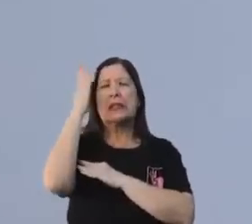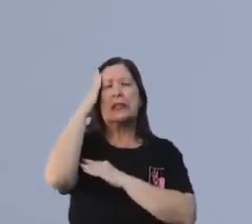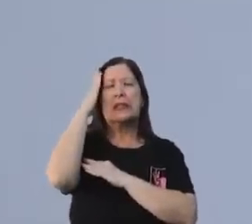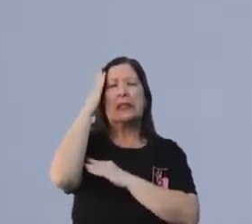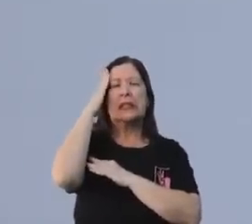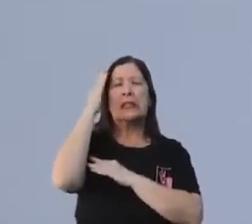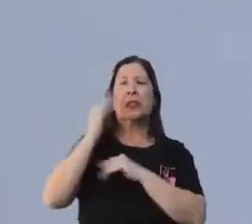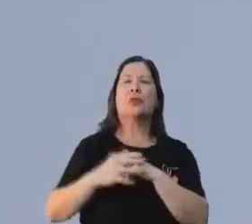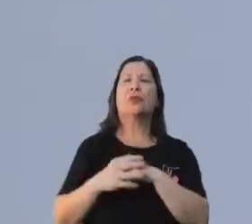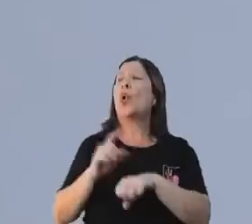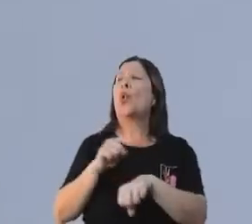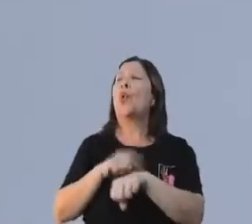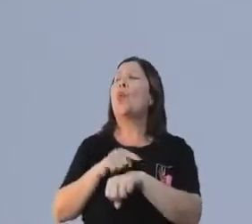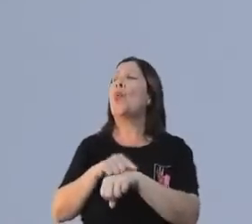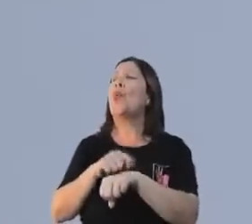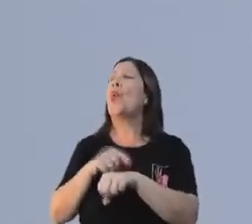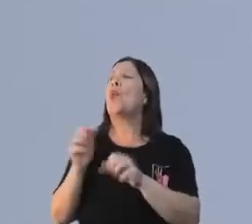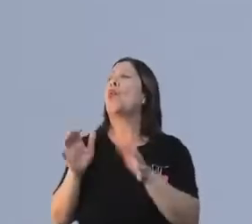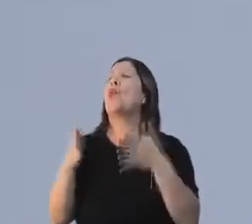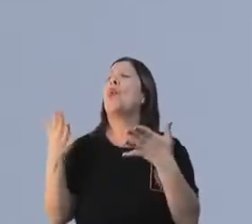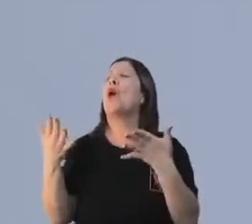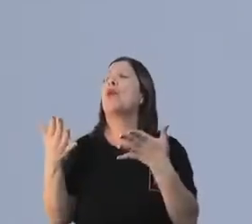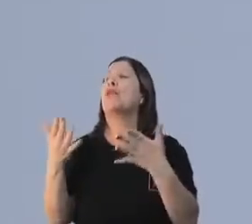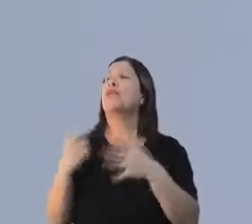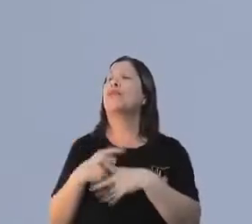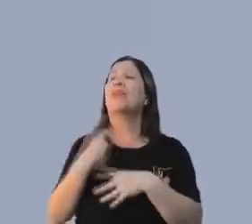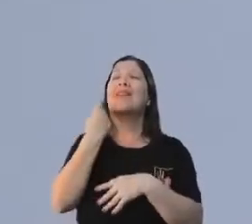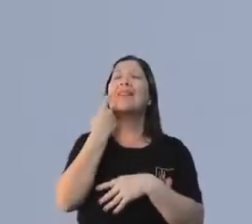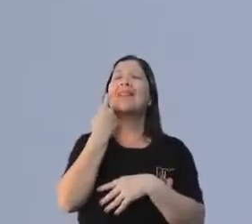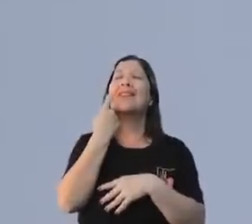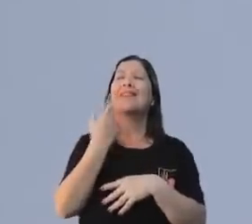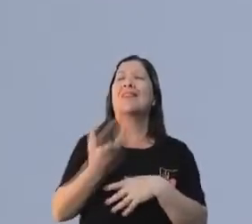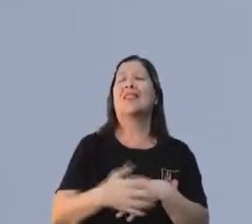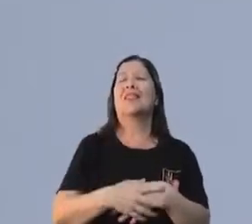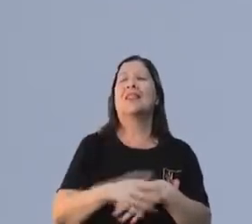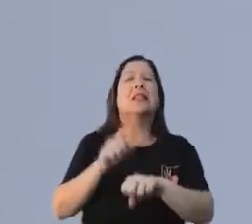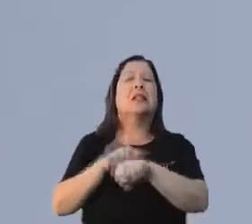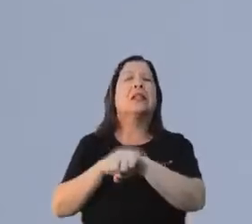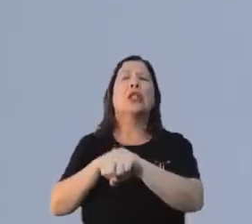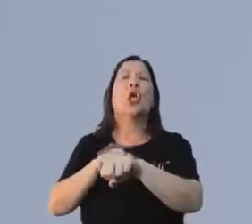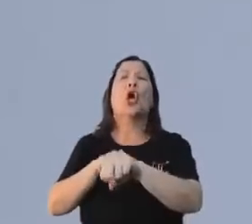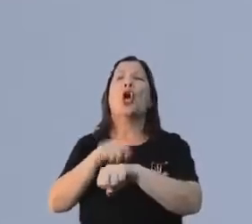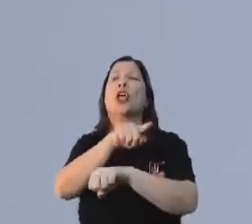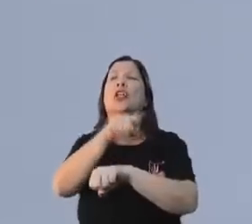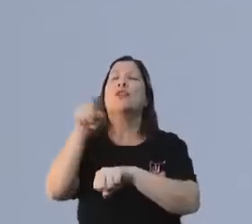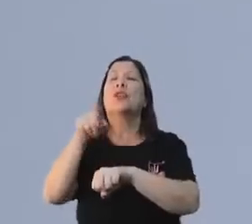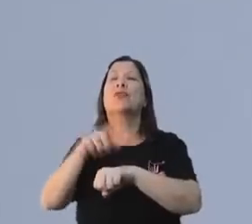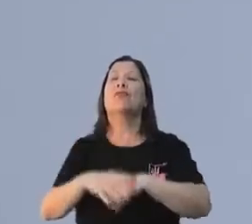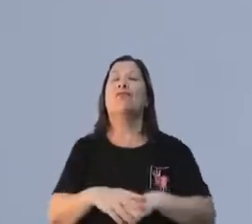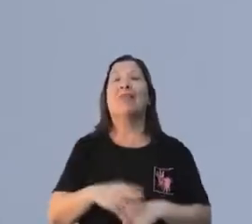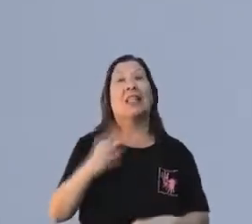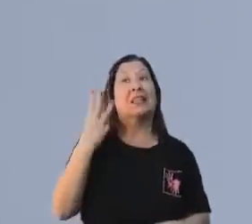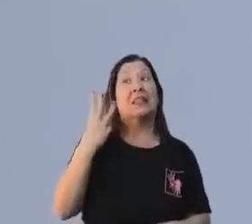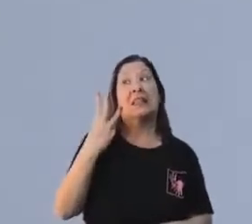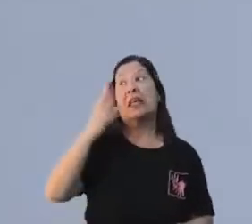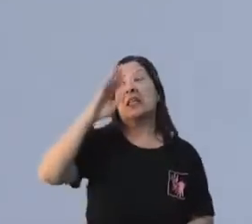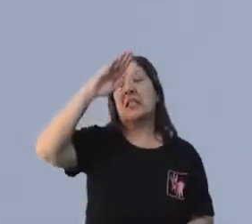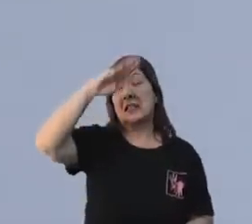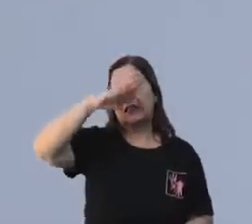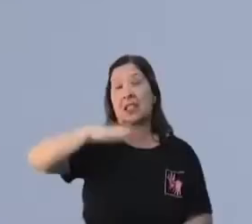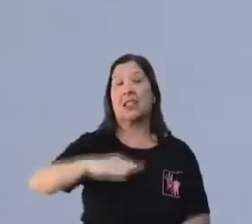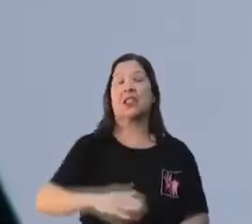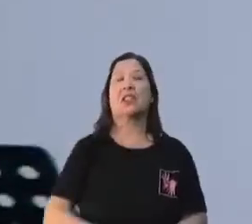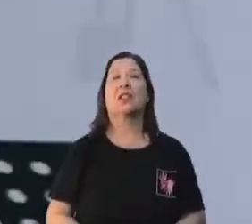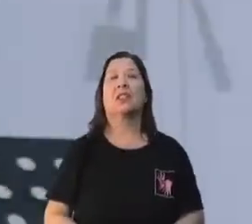Jesus foi, morreu na sexta-feira? Que horas? 3 da tarde. Que horas ele